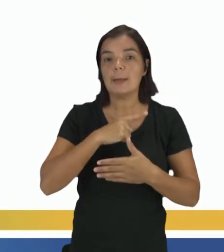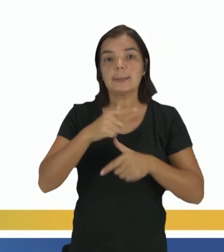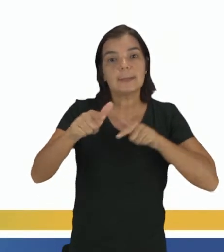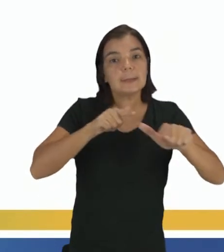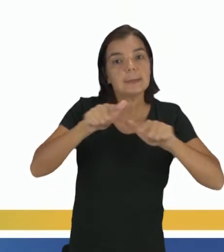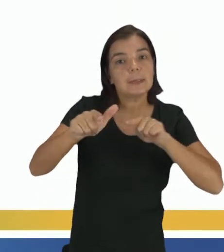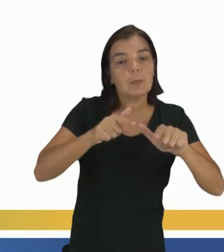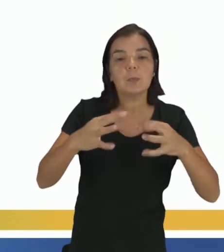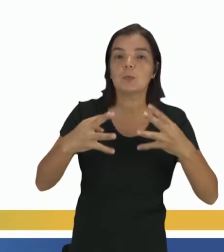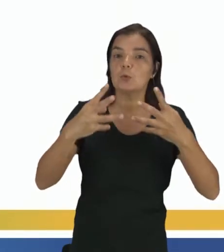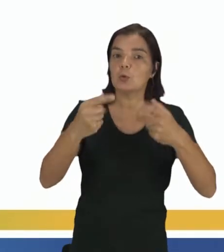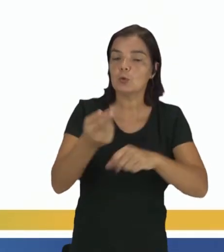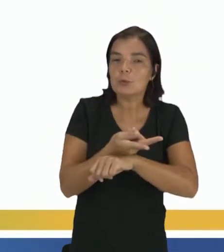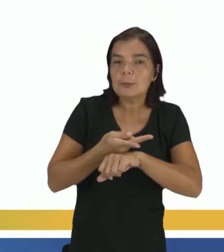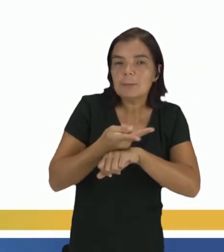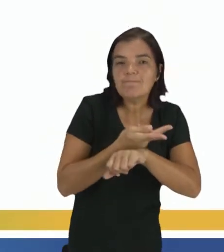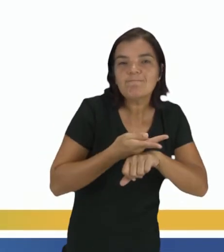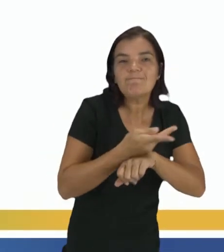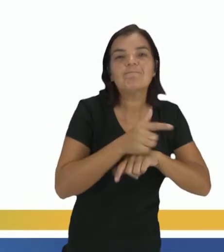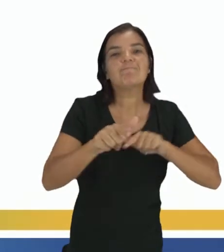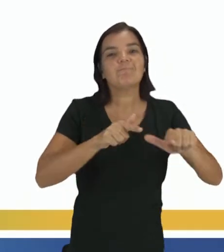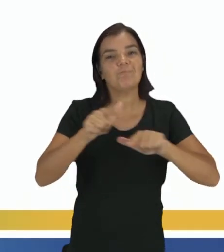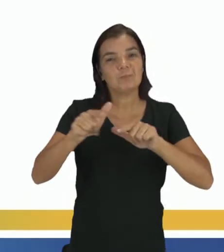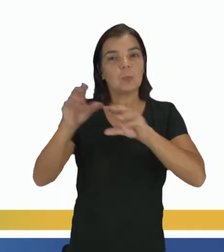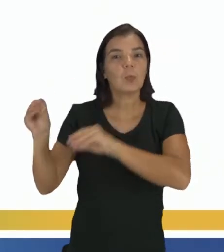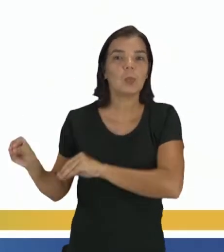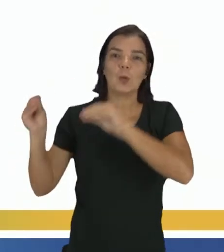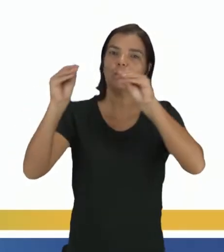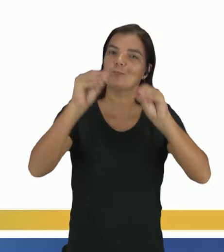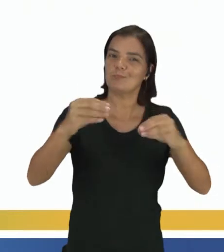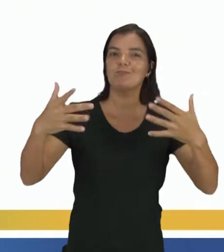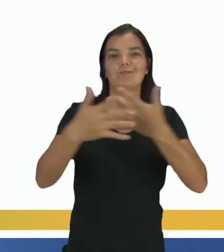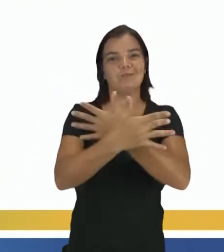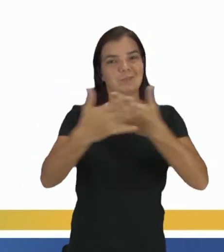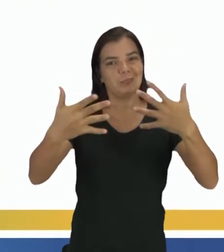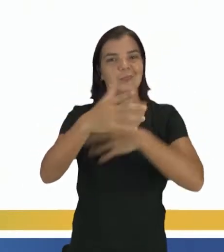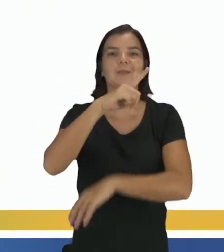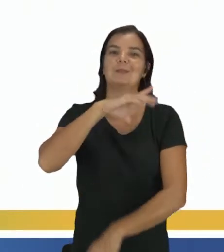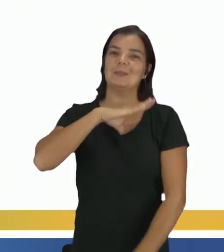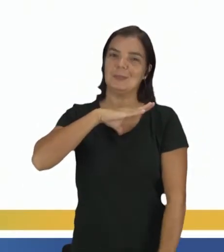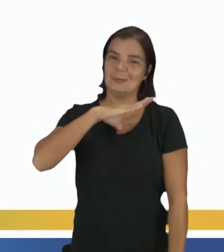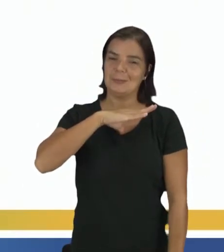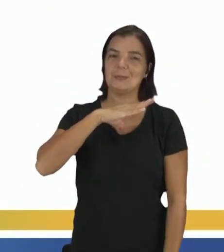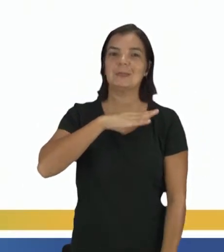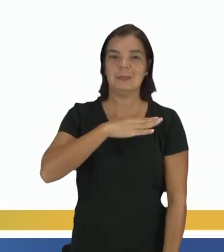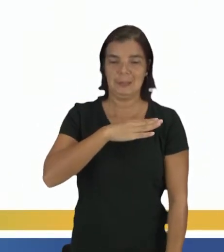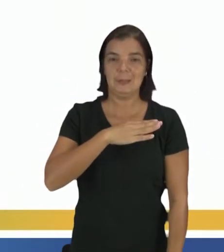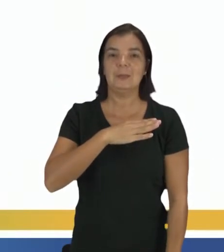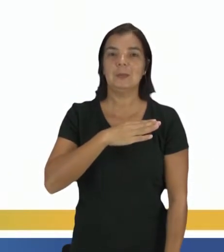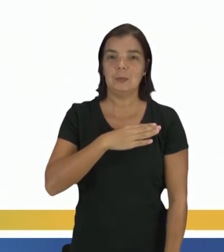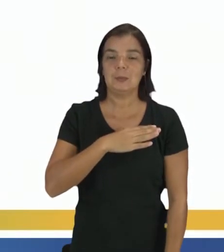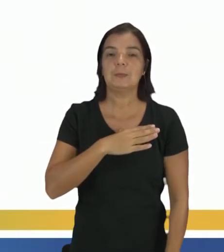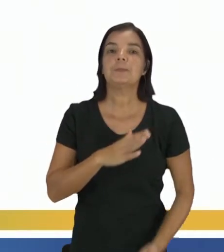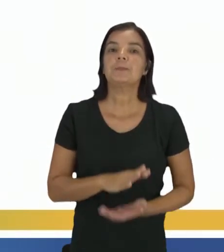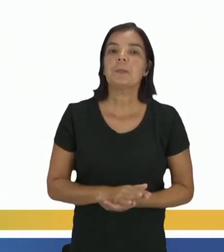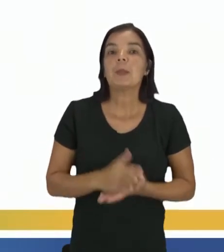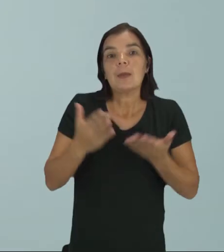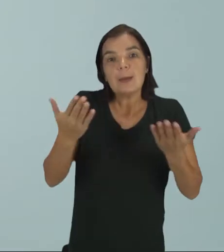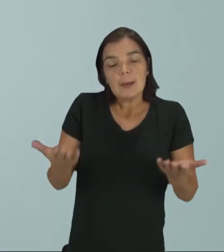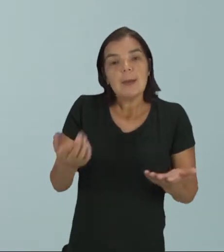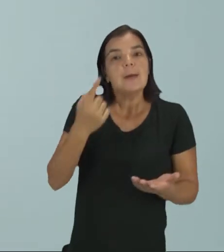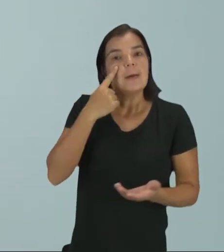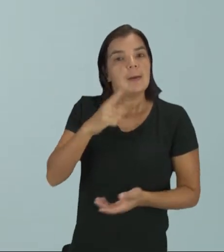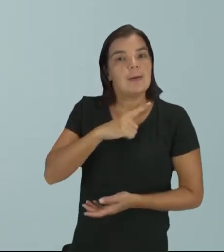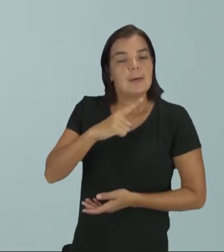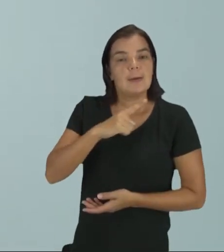de obra, toda essa procura de trabalho, ela se desloca para esses centros urbanos, ela se desloca para as áreas urbanas. E assim nós